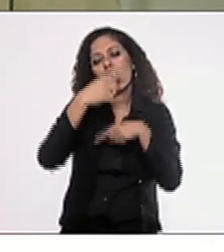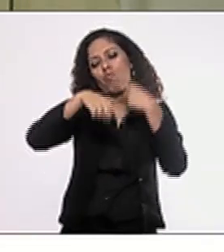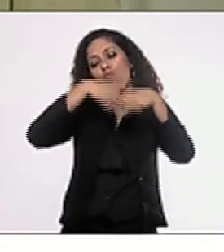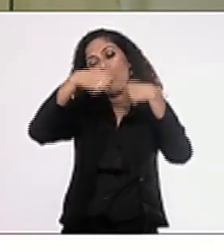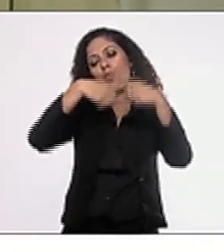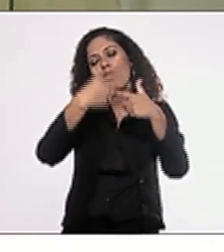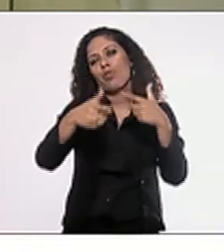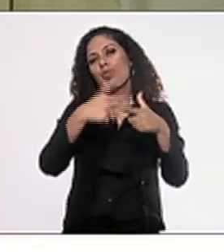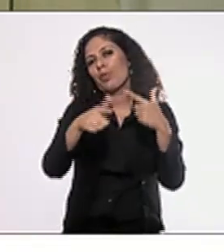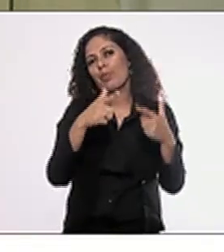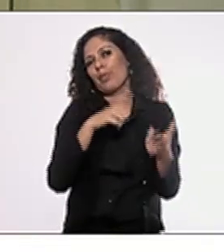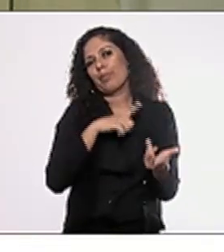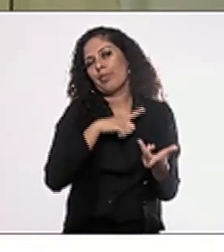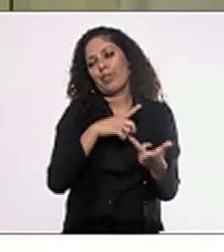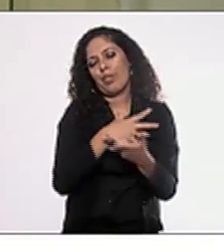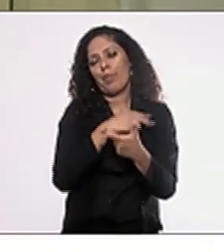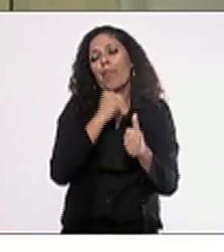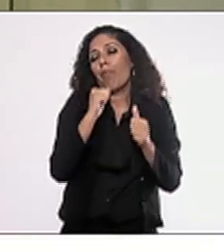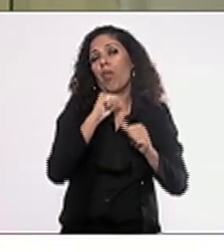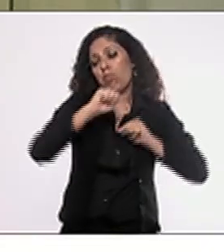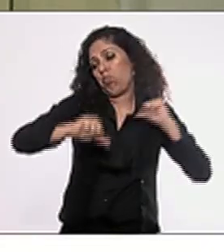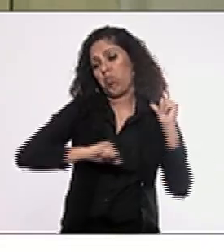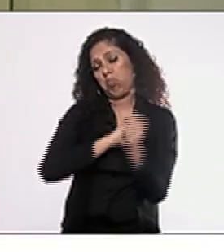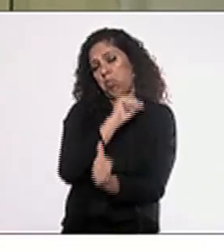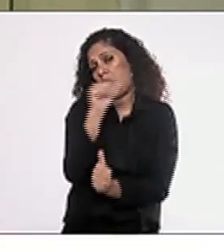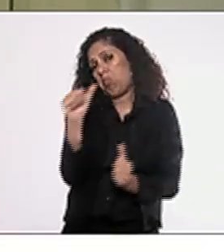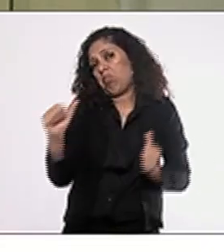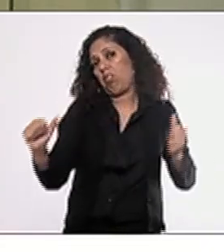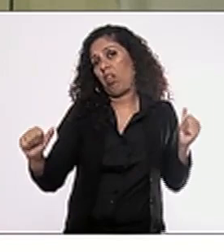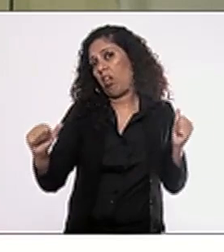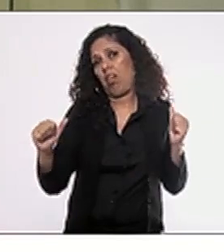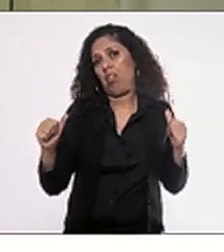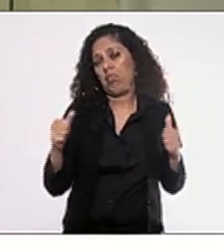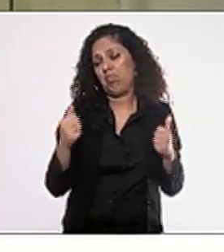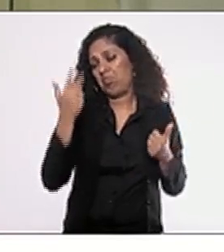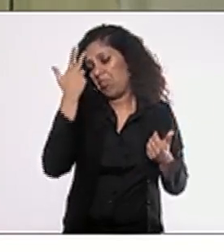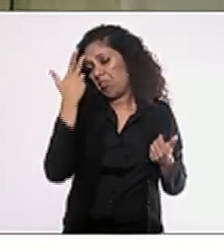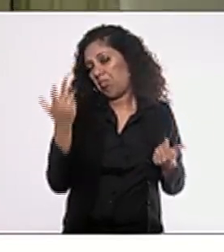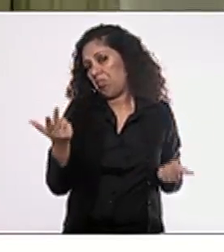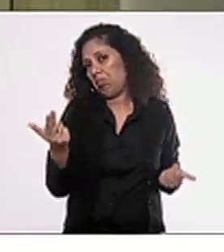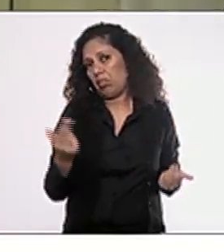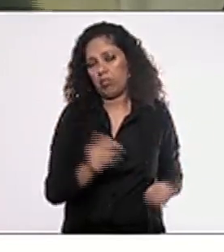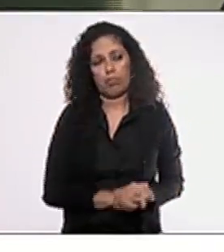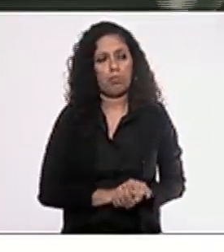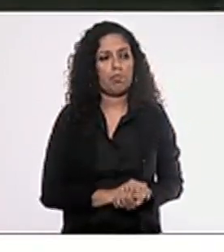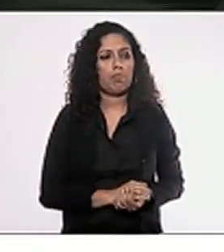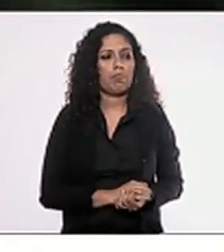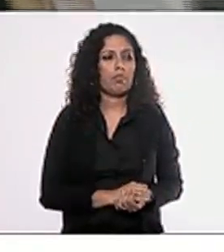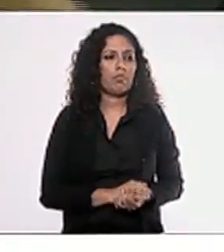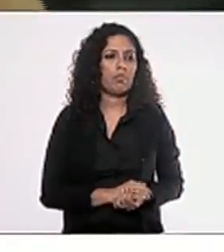ter acontecido e aquilo pode não estar, naquele momento, efetivamente funcionando.